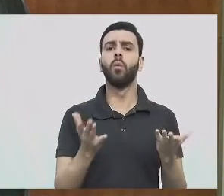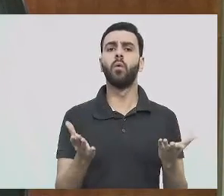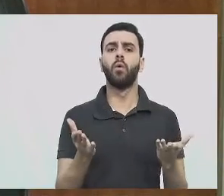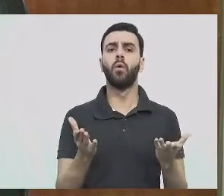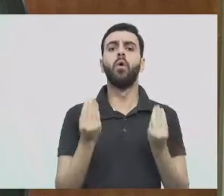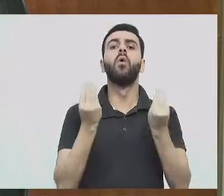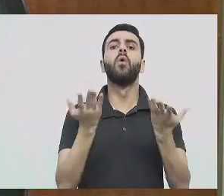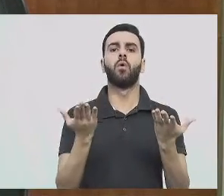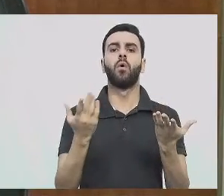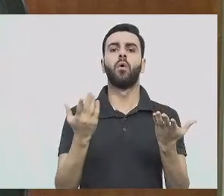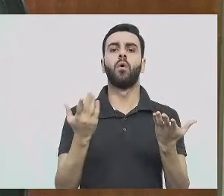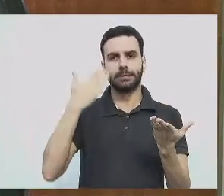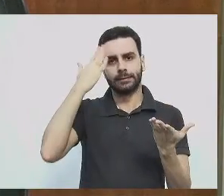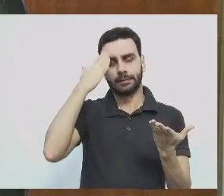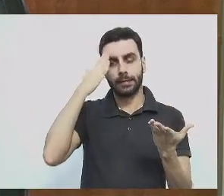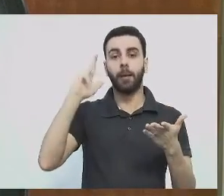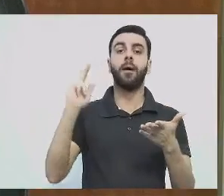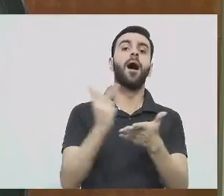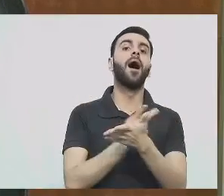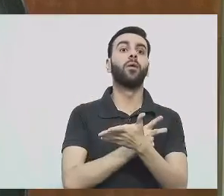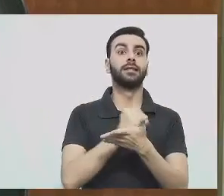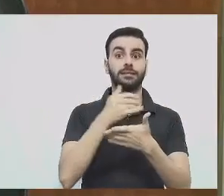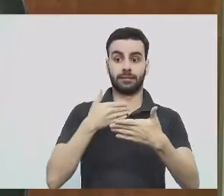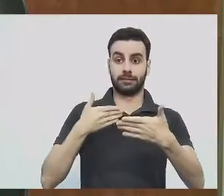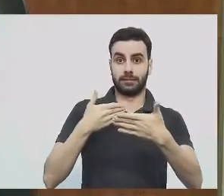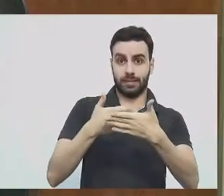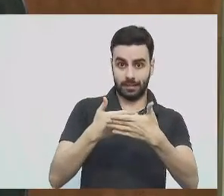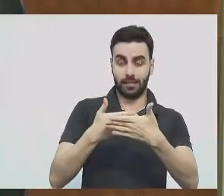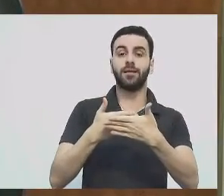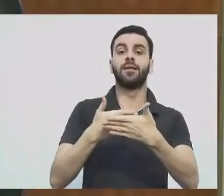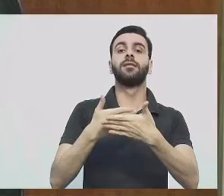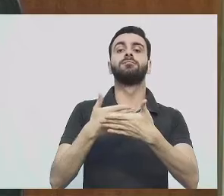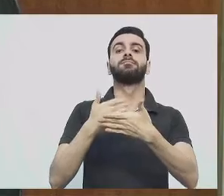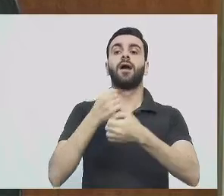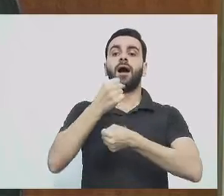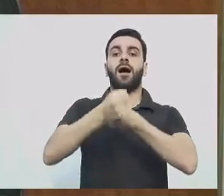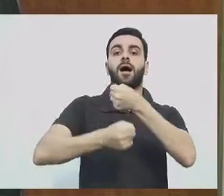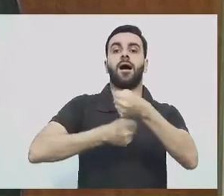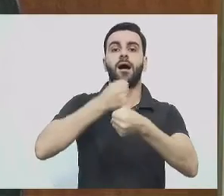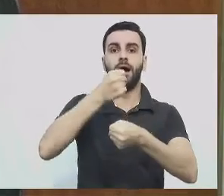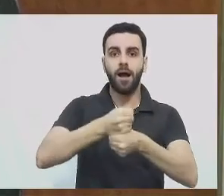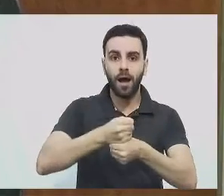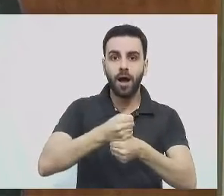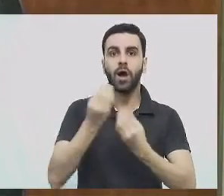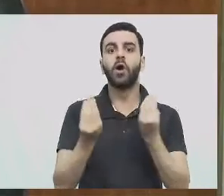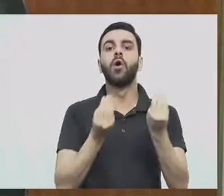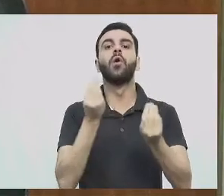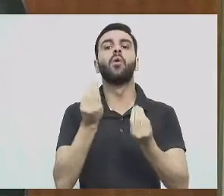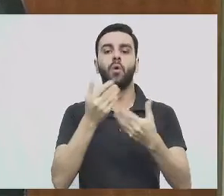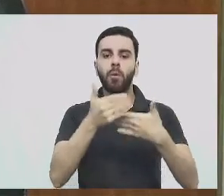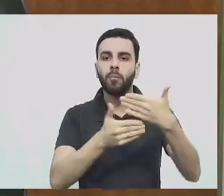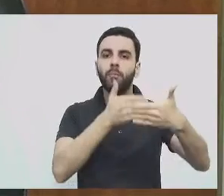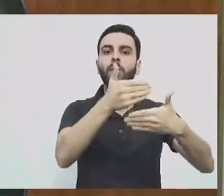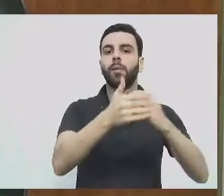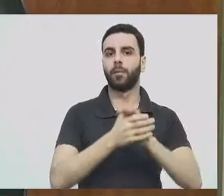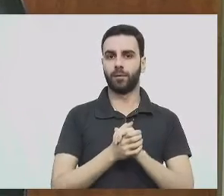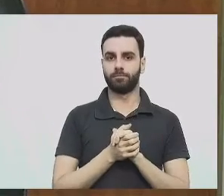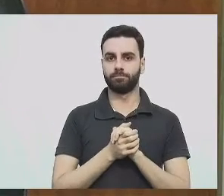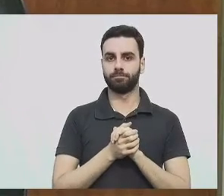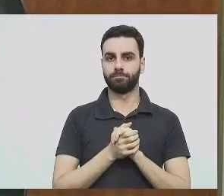é que vai receber depois toda a questão de aprovação desse processo